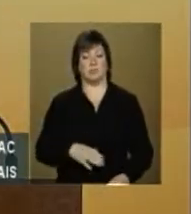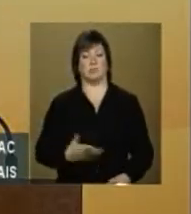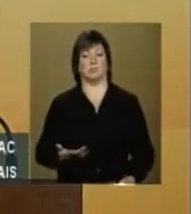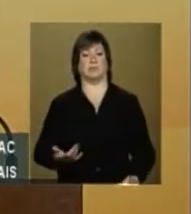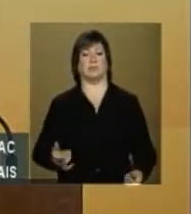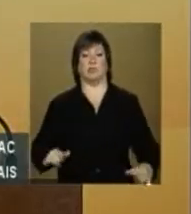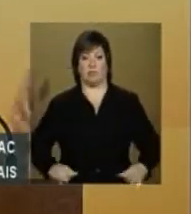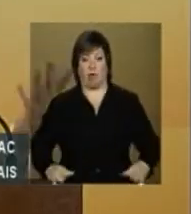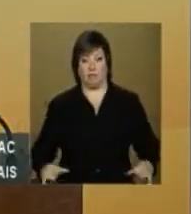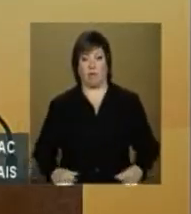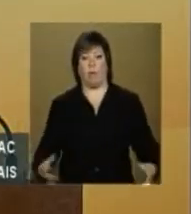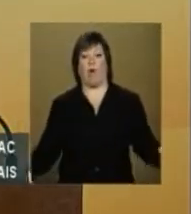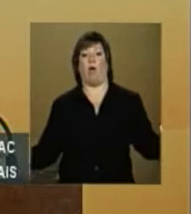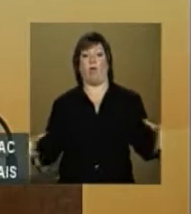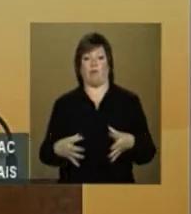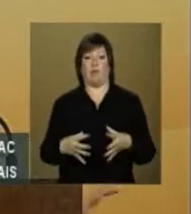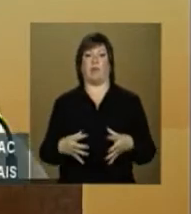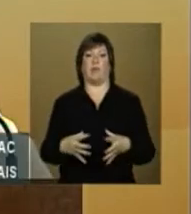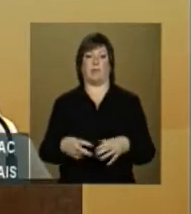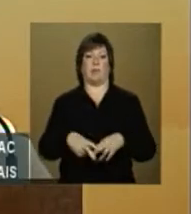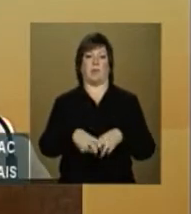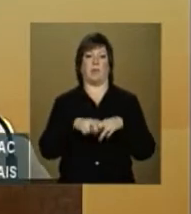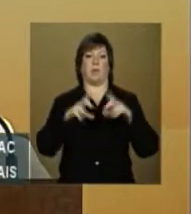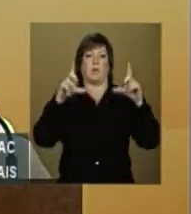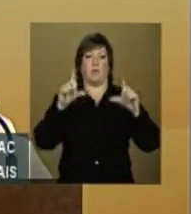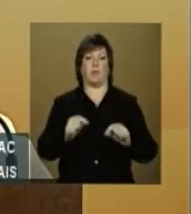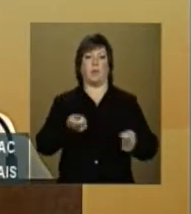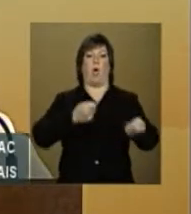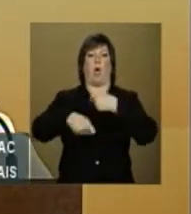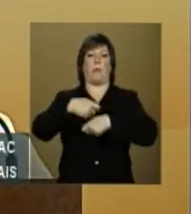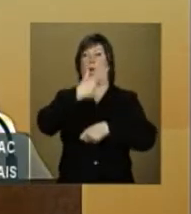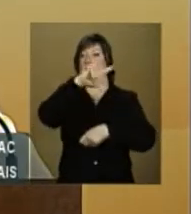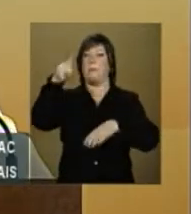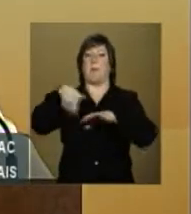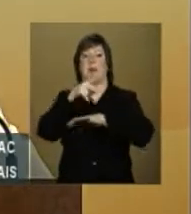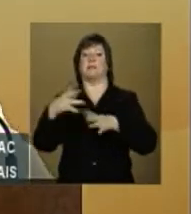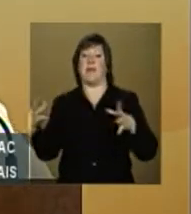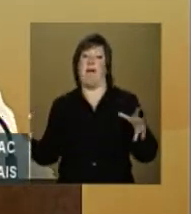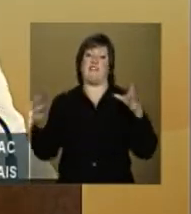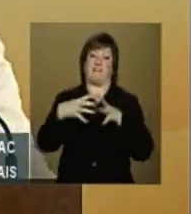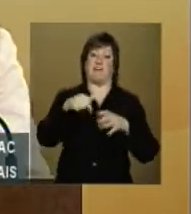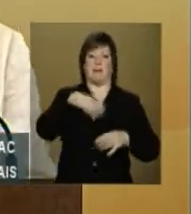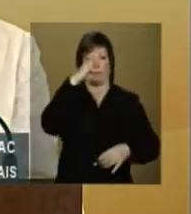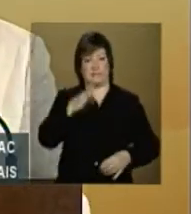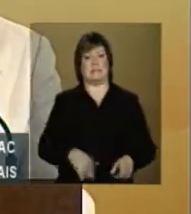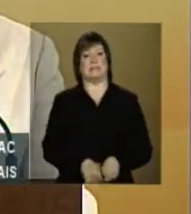sofremos consequência da redução do comércio internacional. E,